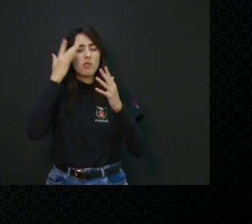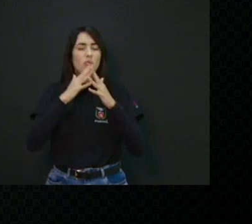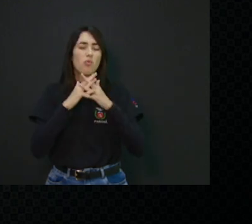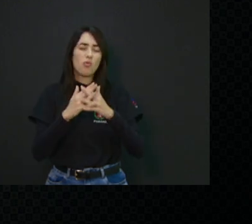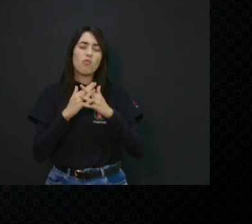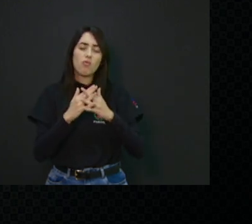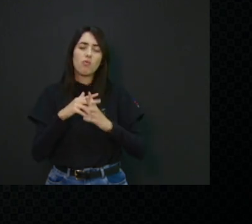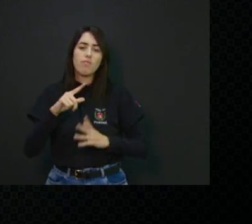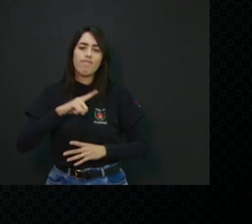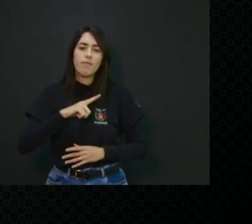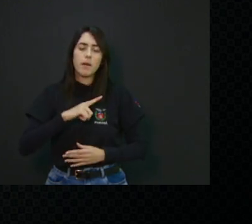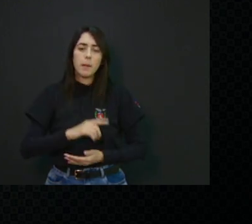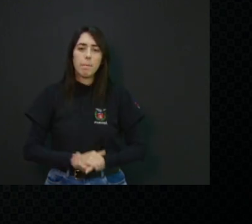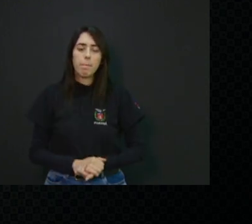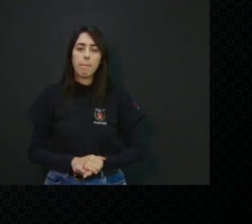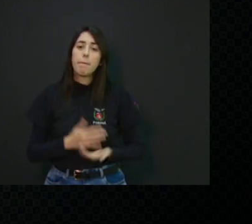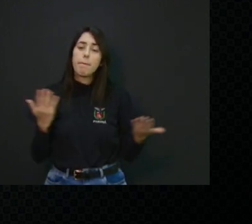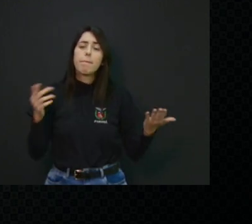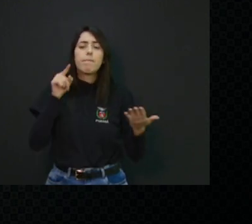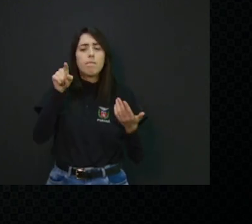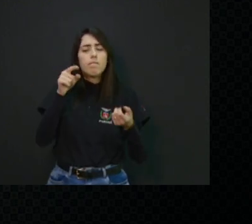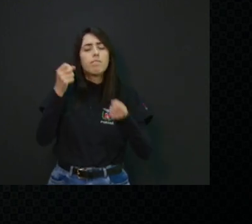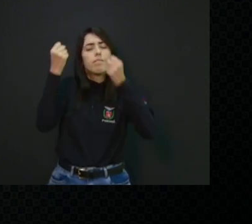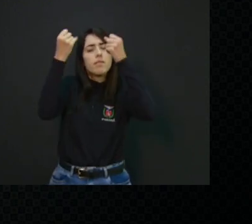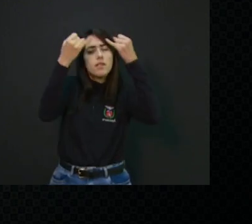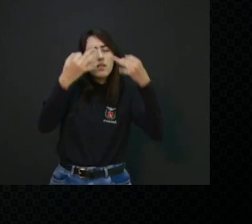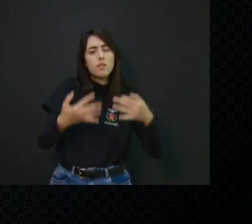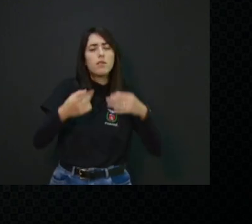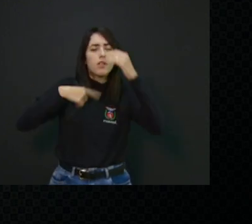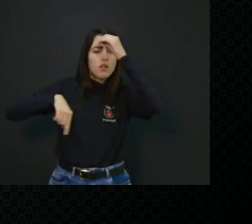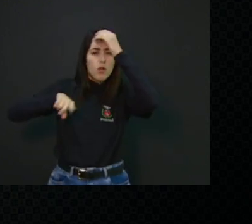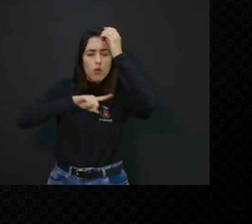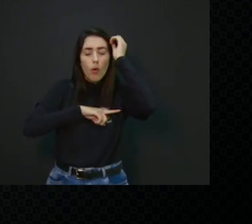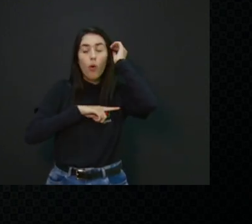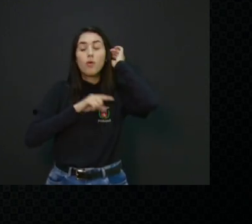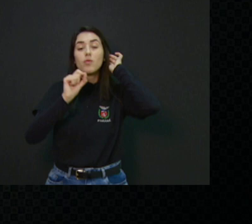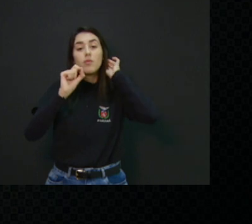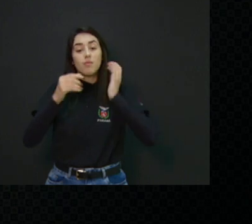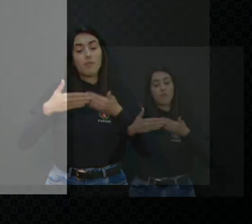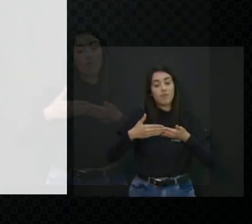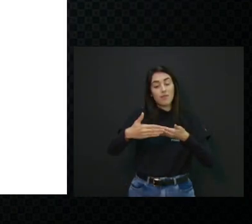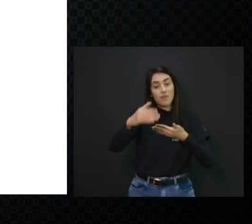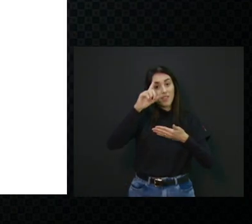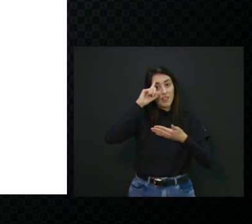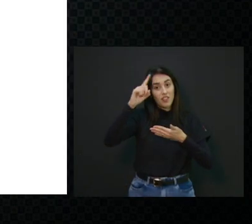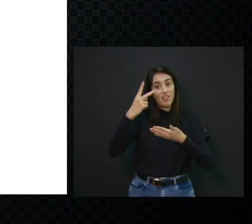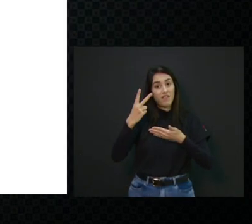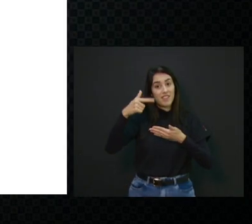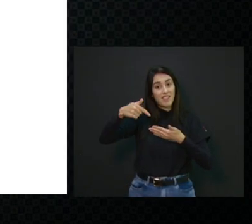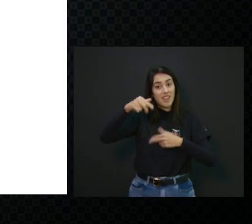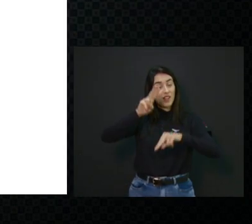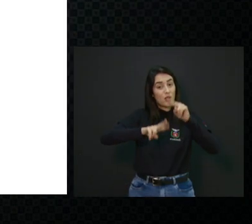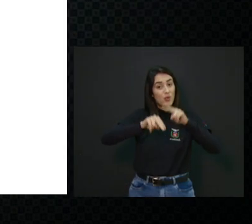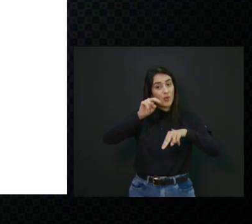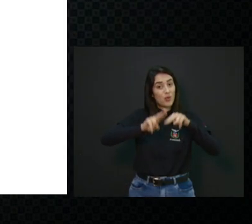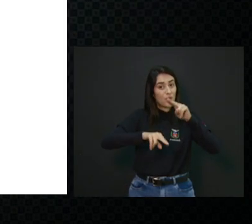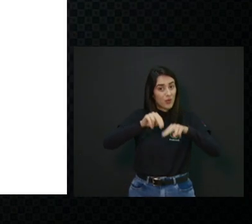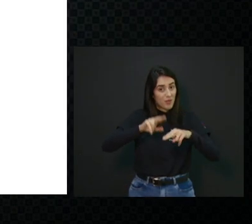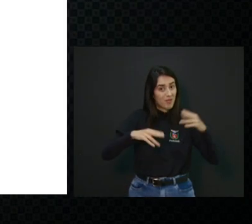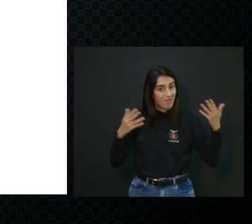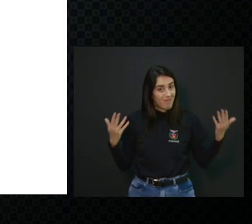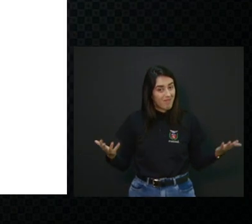confundindo. Sim. E eu gostaria que você falasse um pouquinho para nós sobre o dia 27 de junho, que